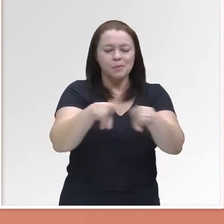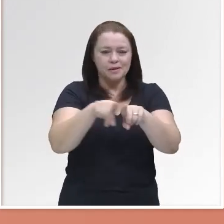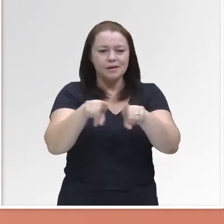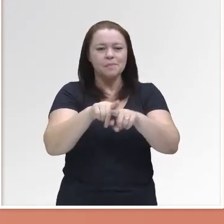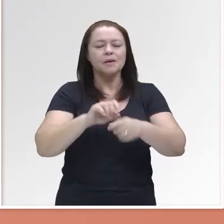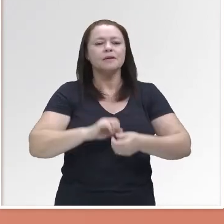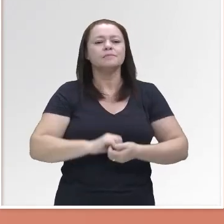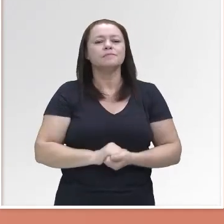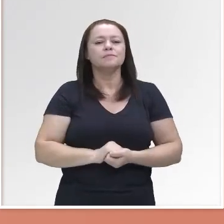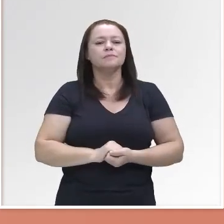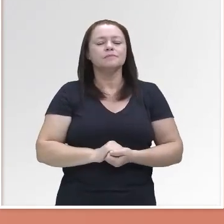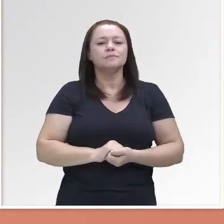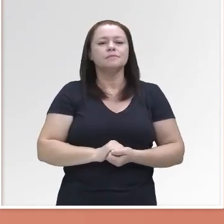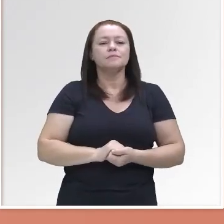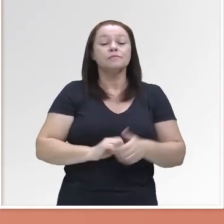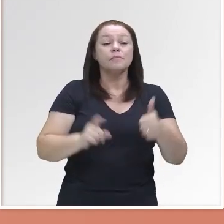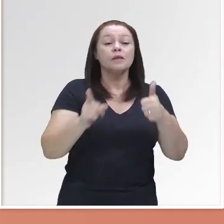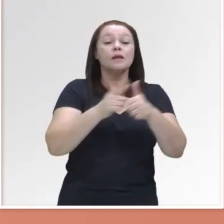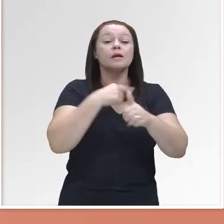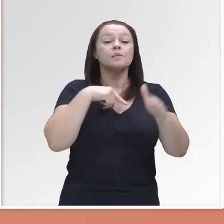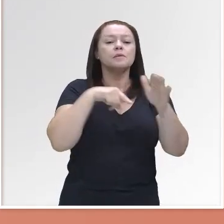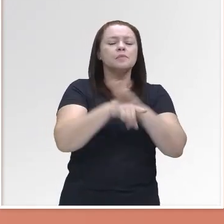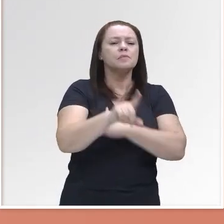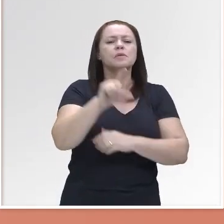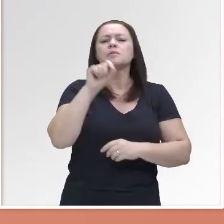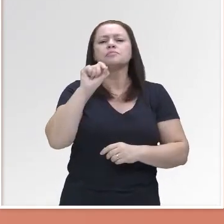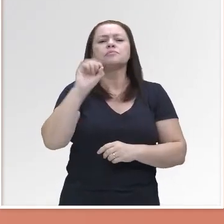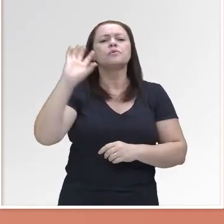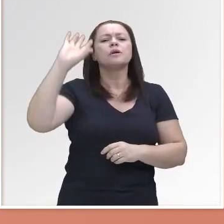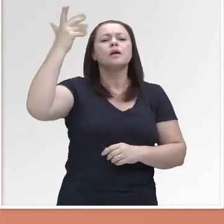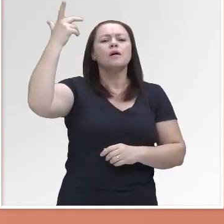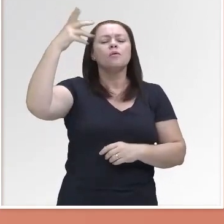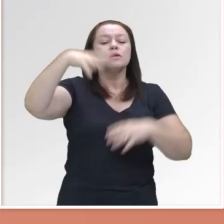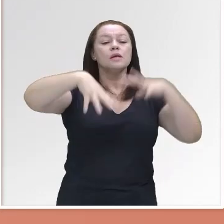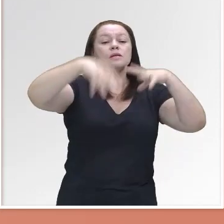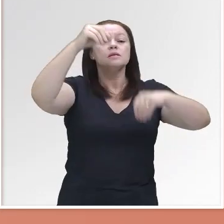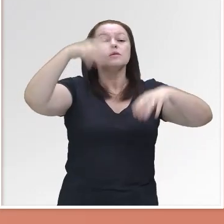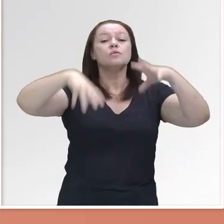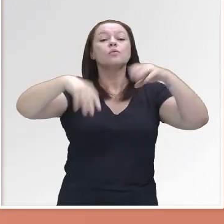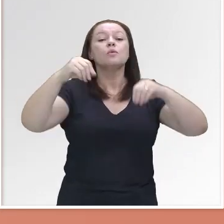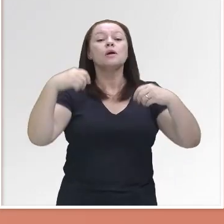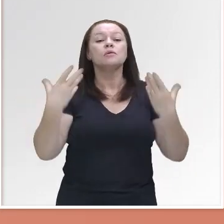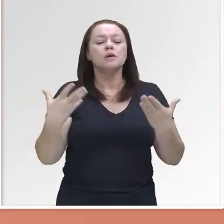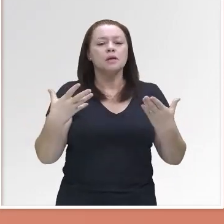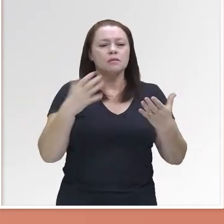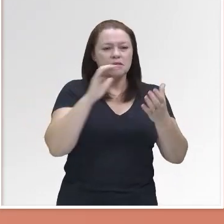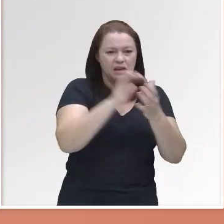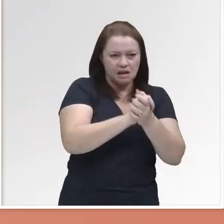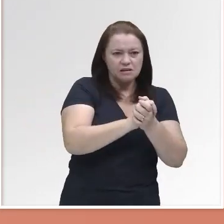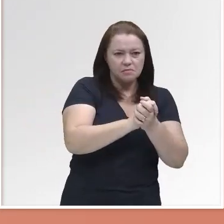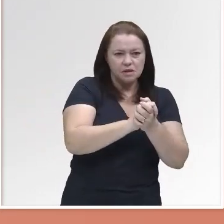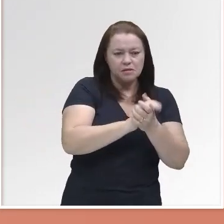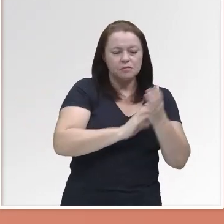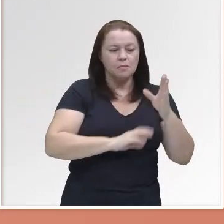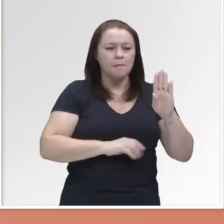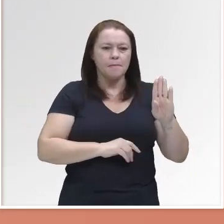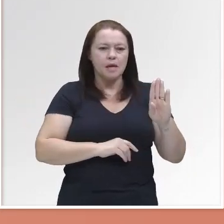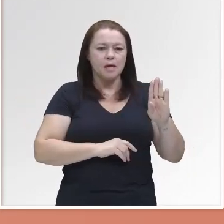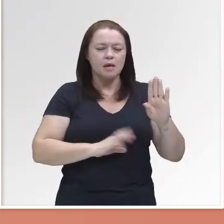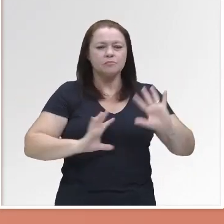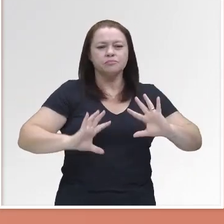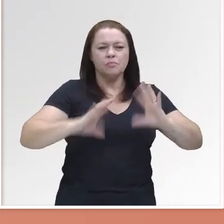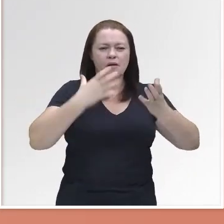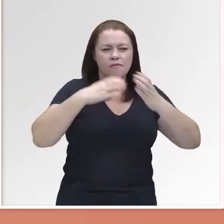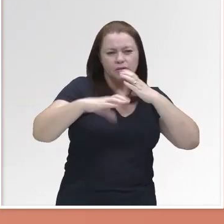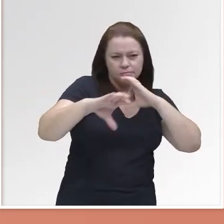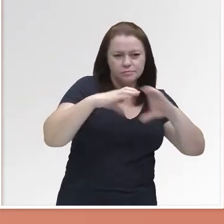que estava havendo no reino do rei Tritão? Letra A, casamento. Letra B,